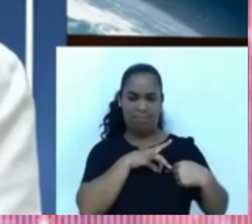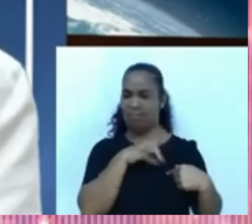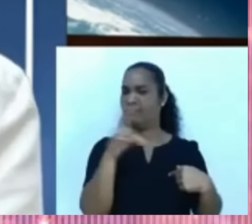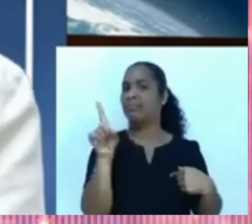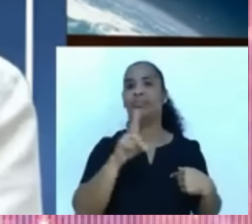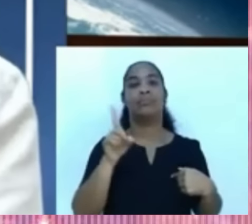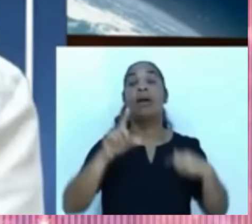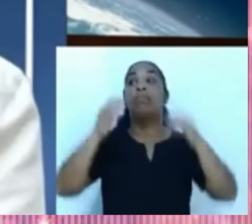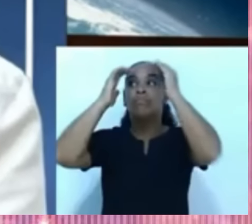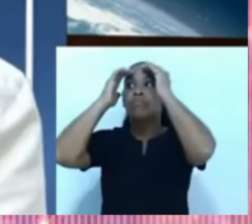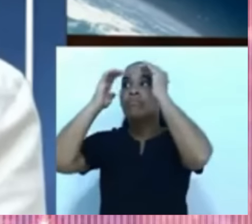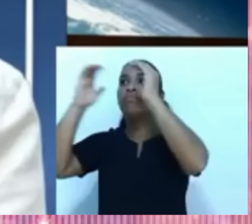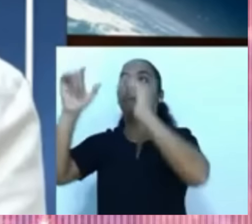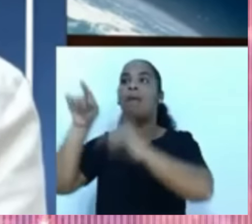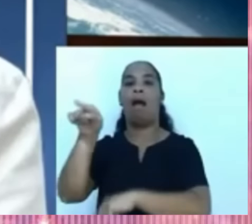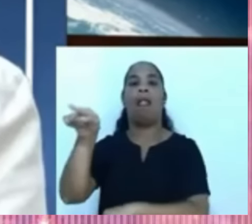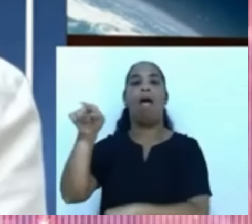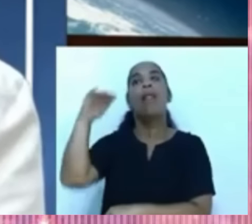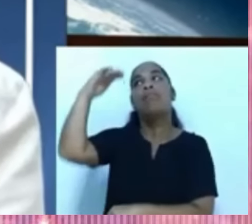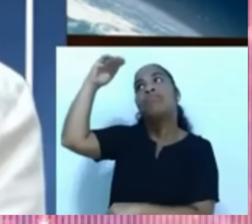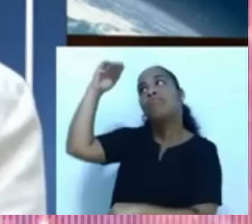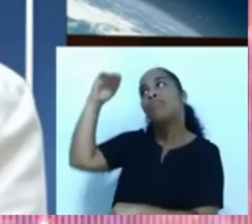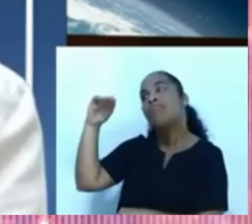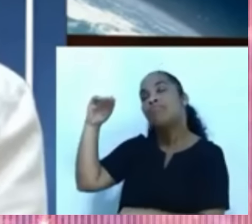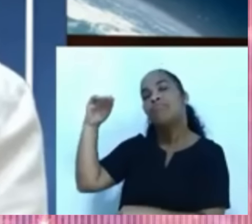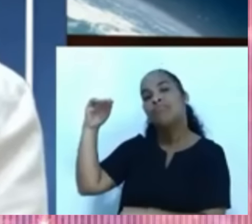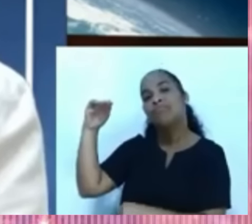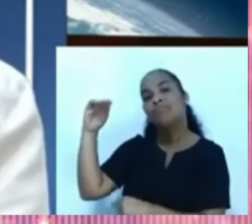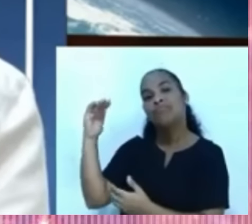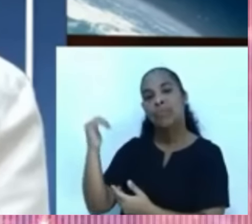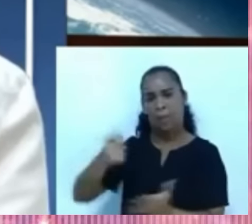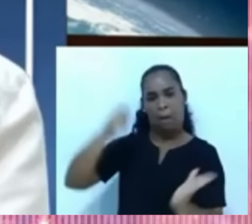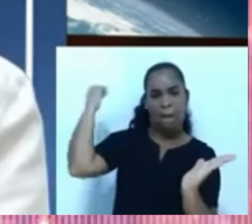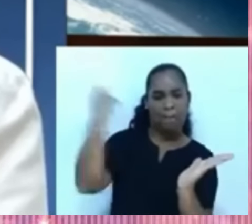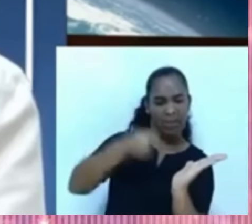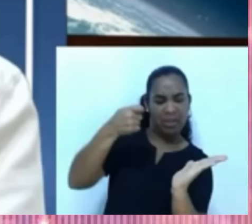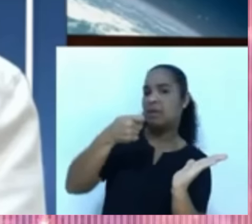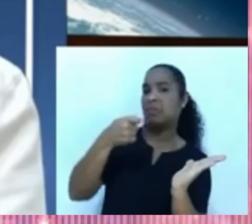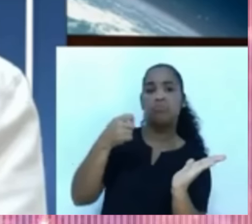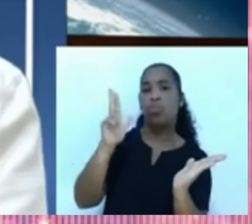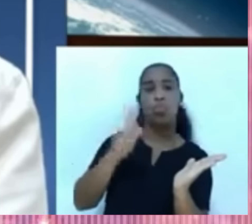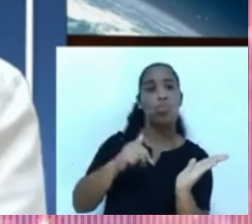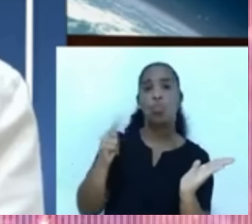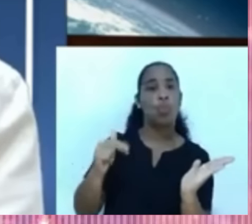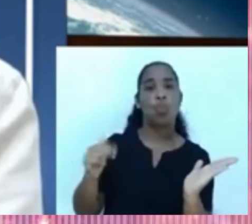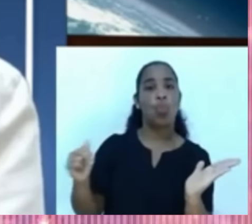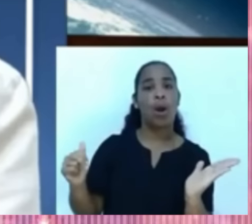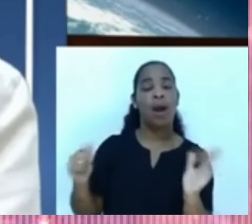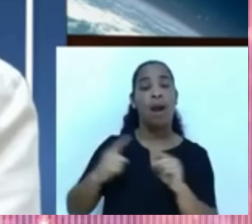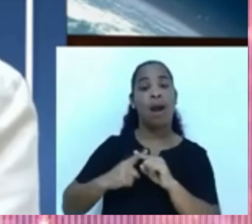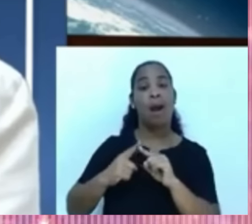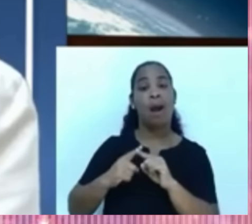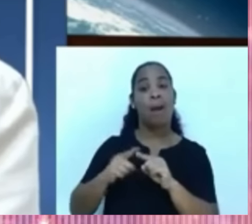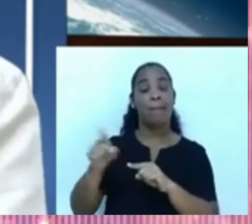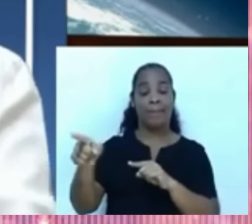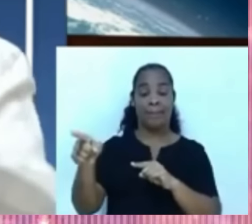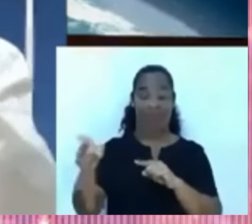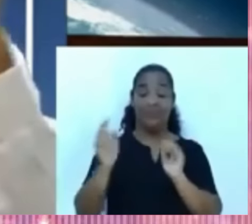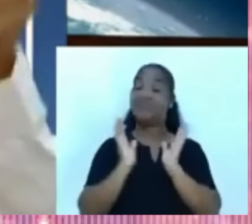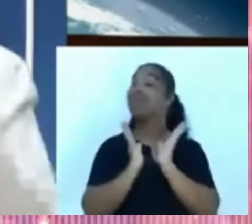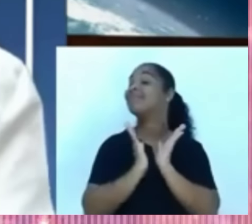aquela Senhora de baixa estatura nunca usou a régua porque quando a coisa estava muito forte Ela batia Palmas e